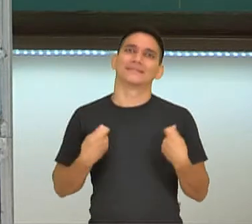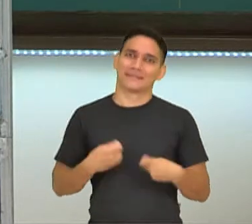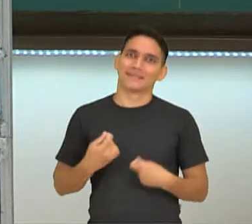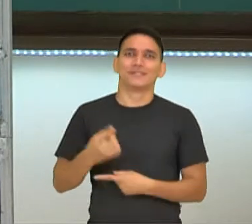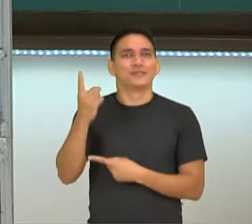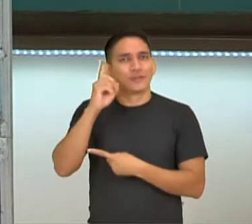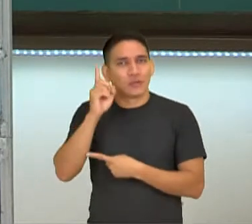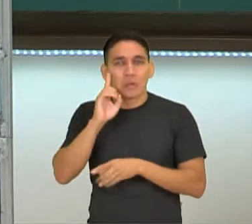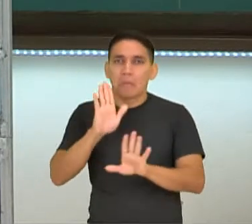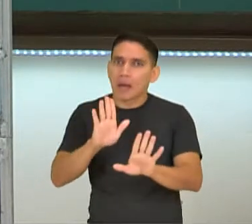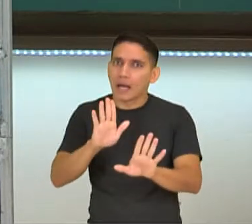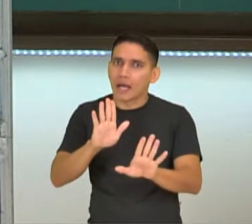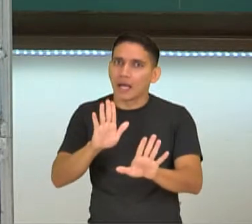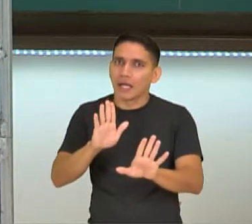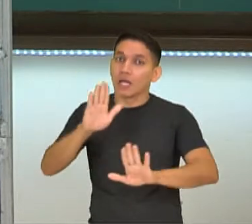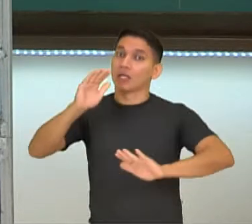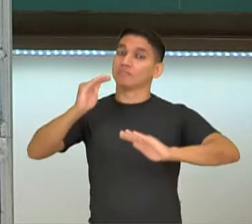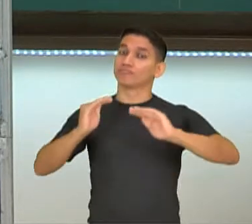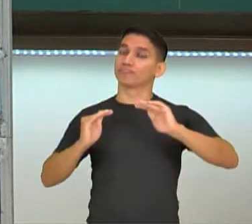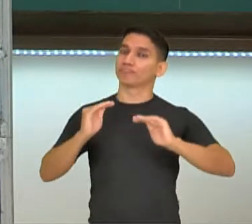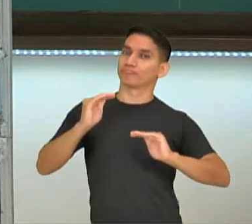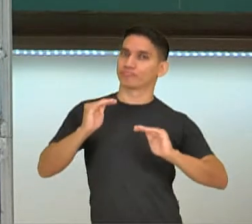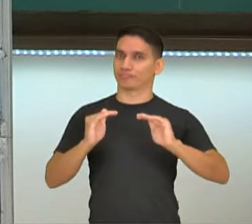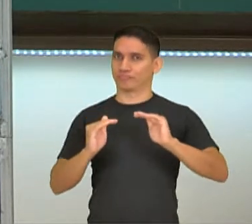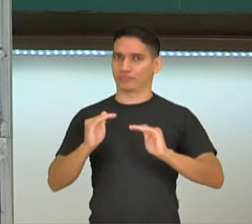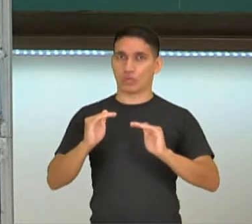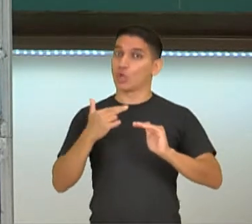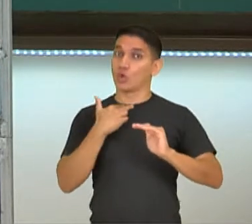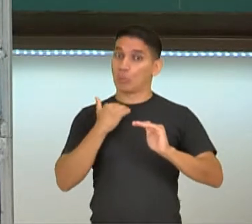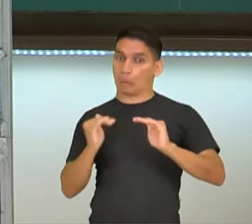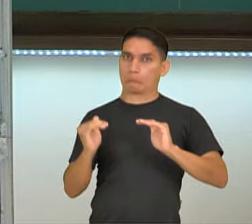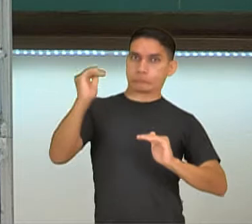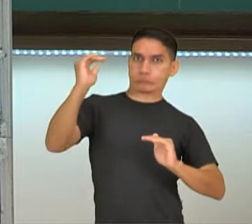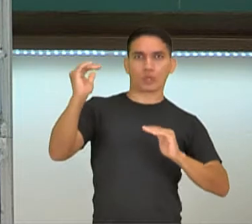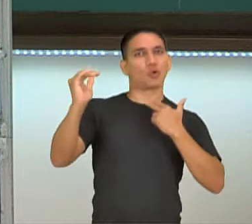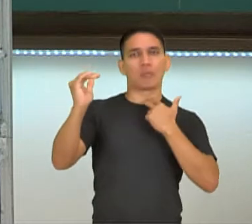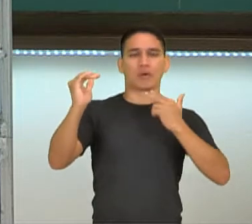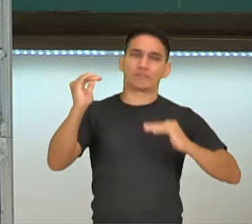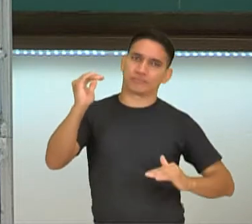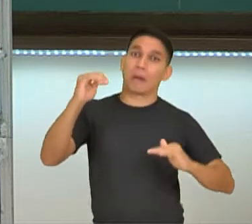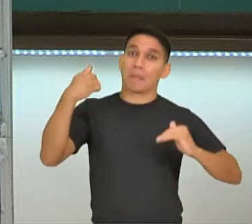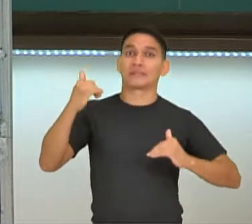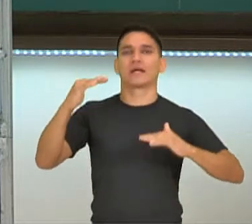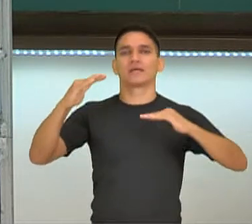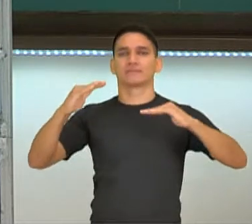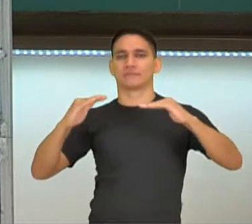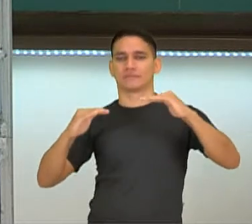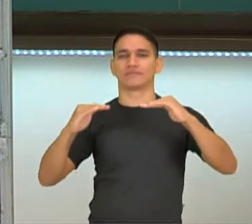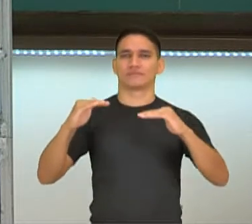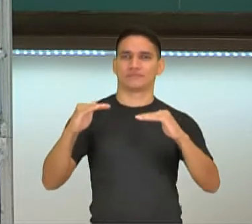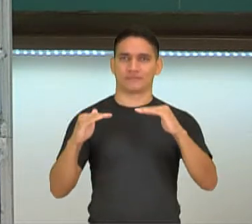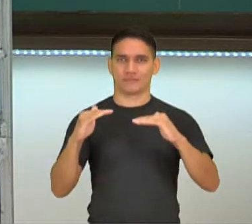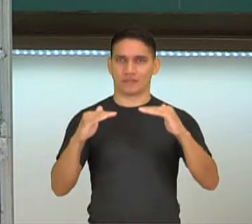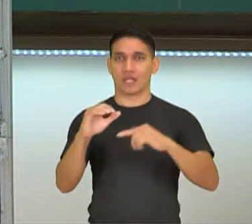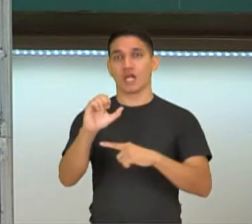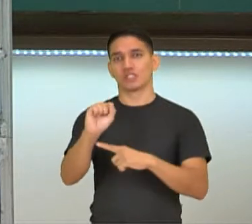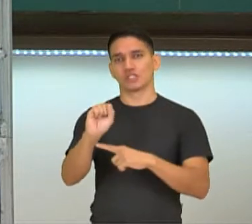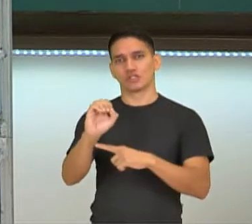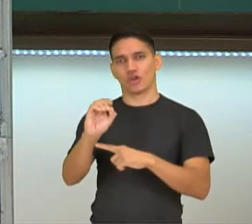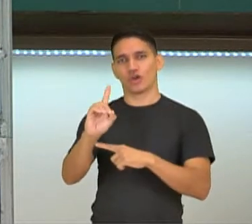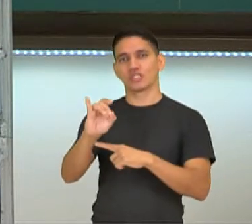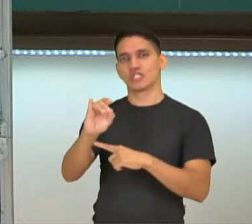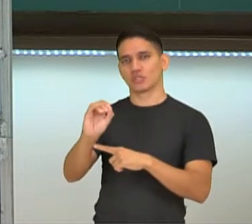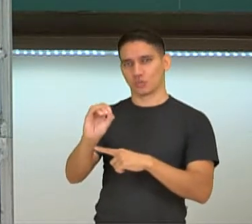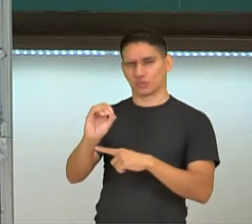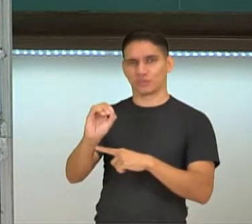presente, mas não muito. Pois é, tem que ter um equilíbrio bem sério aí na questão do sódio. Vamos conversar um pouquinho sobre